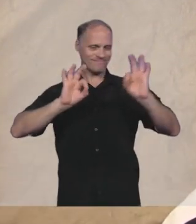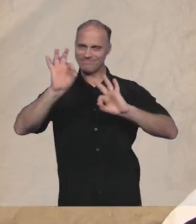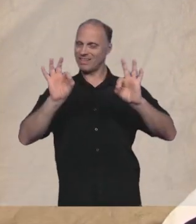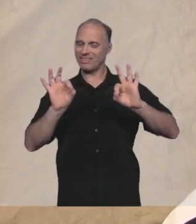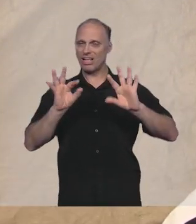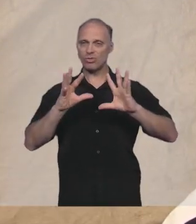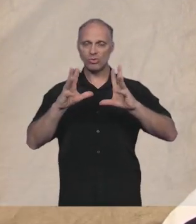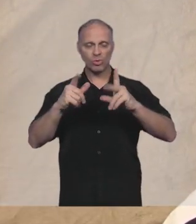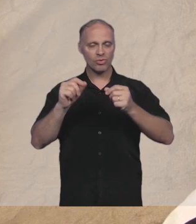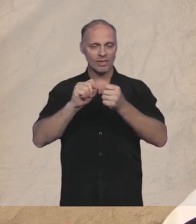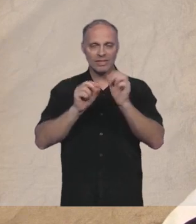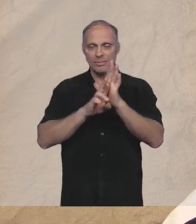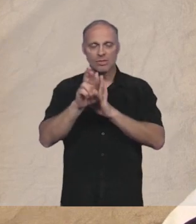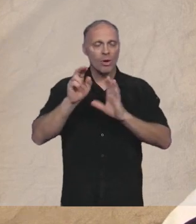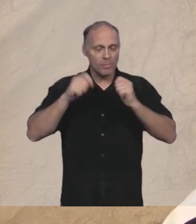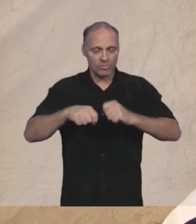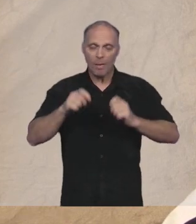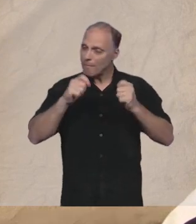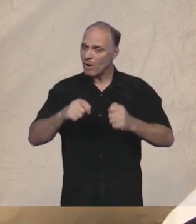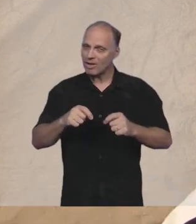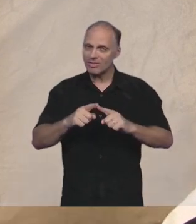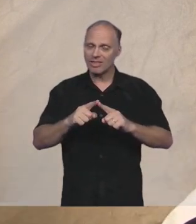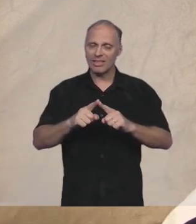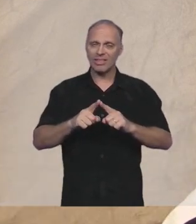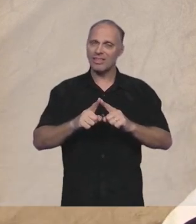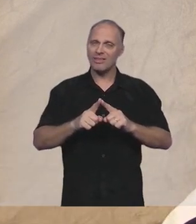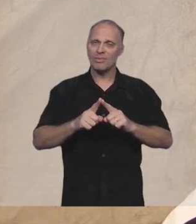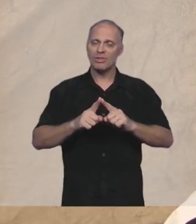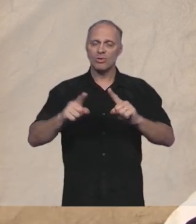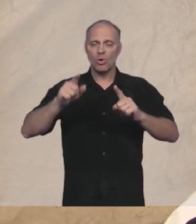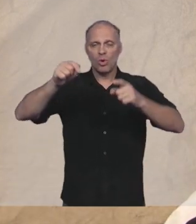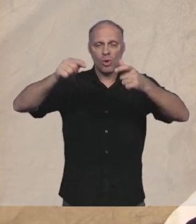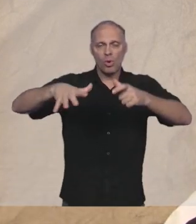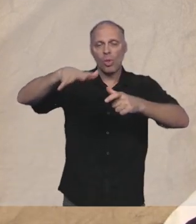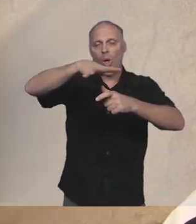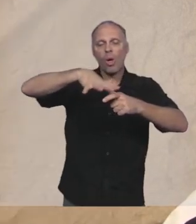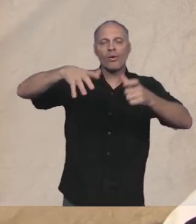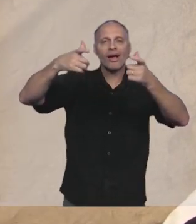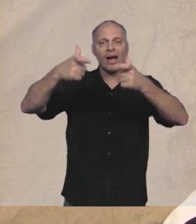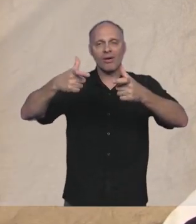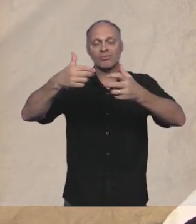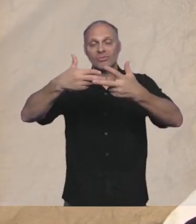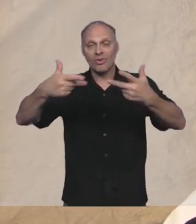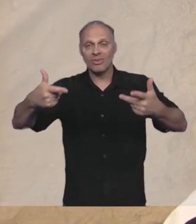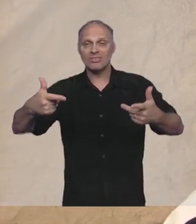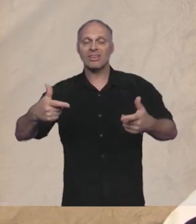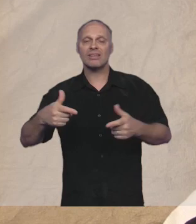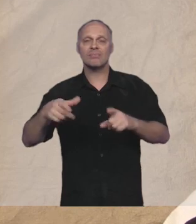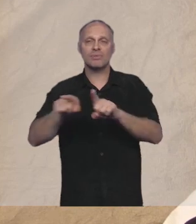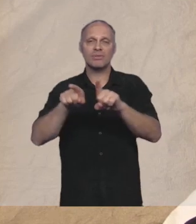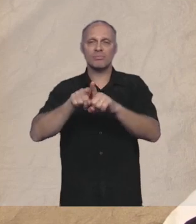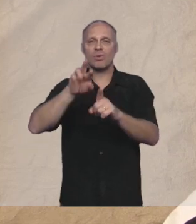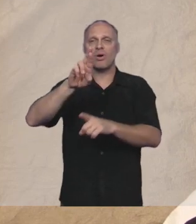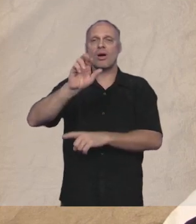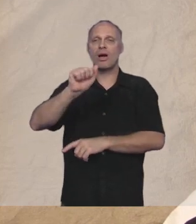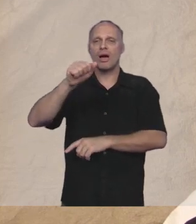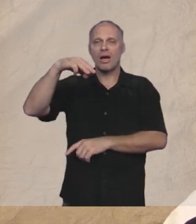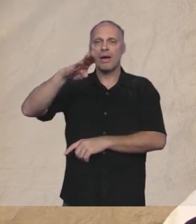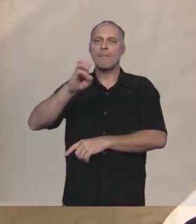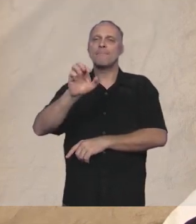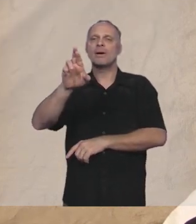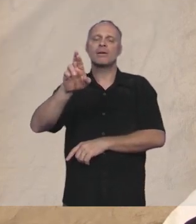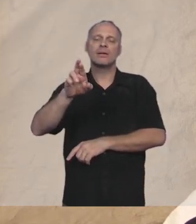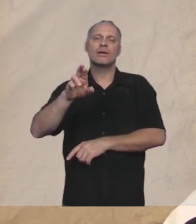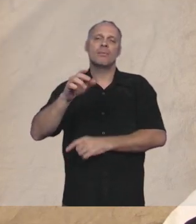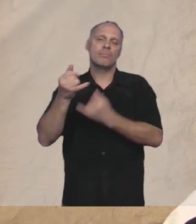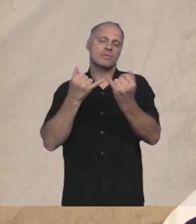do ambiente ali, do Hamlet, por exemplo, e botar atores ruins a trabalhar. E o